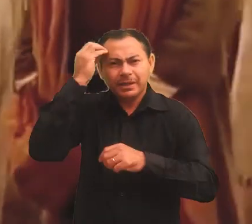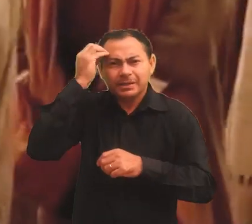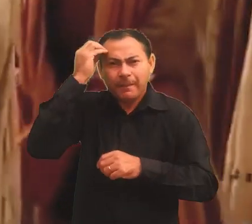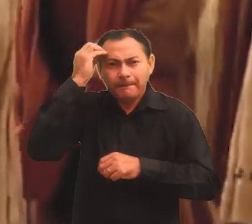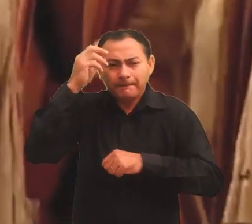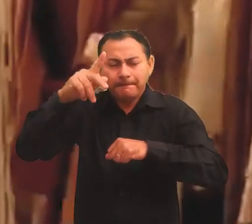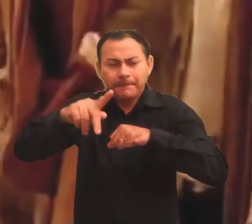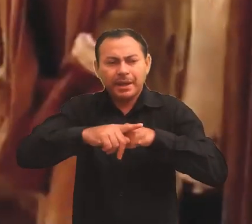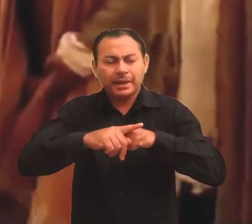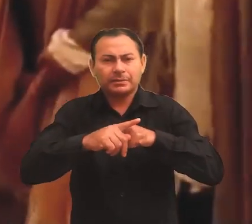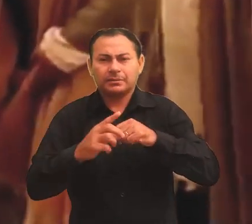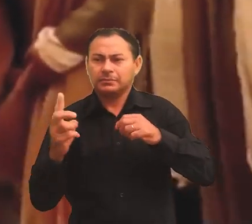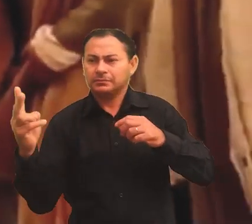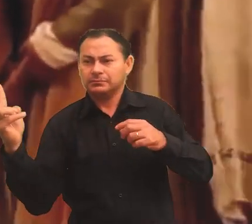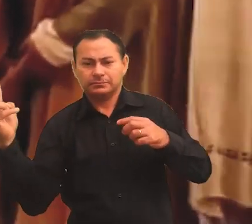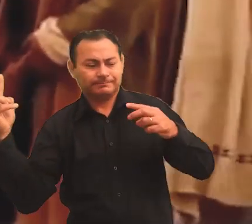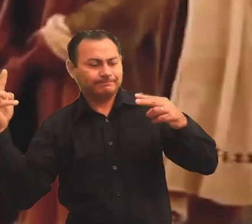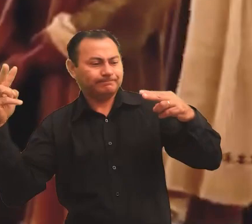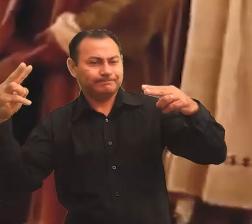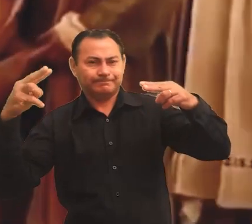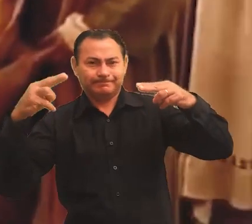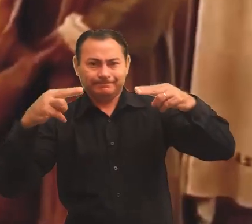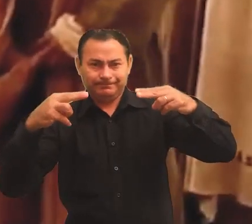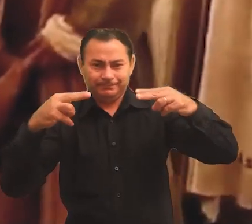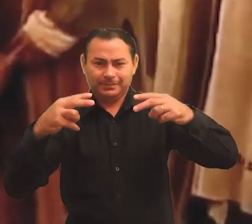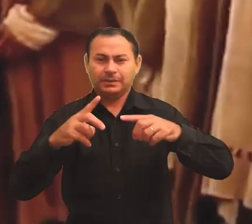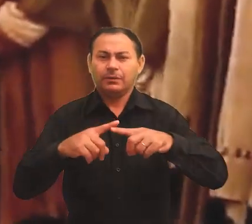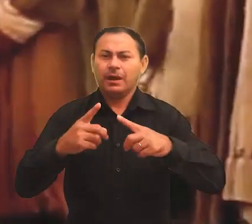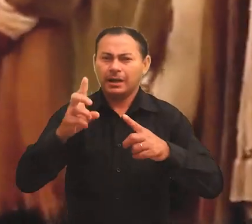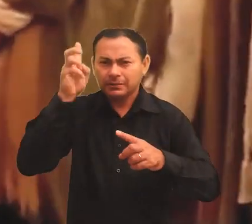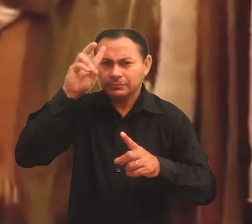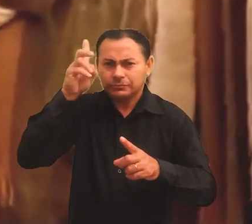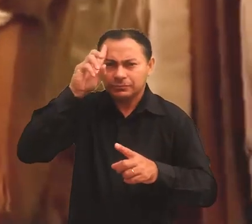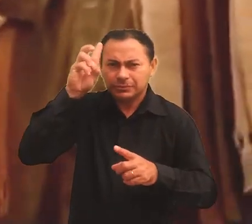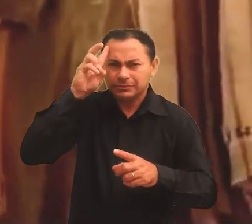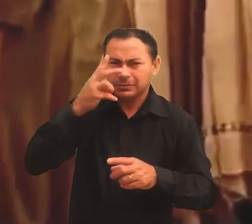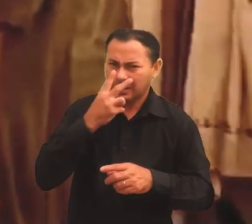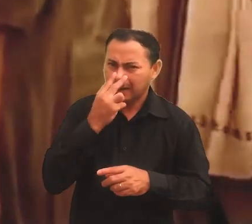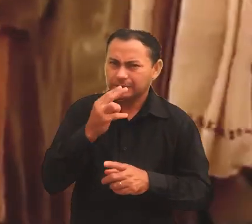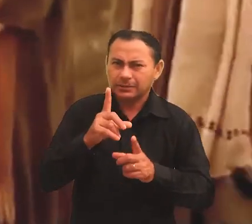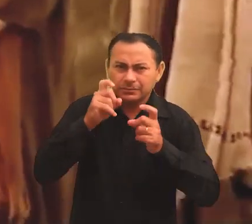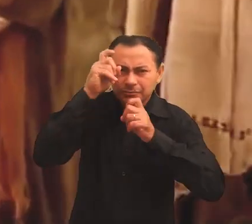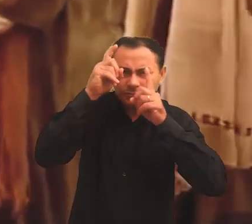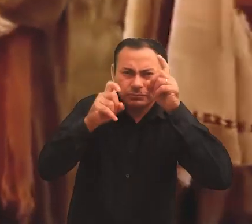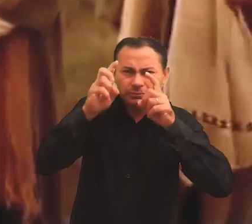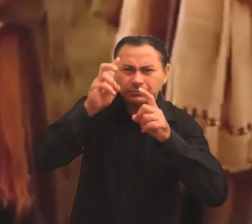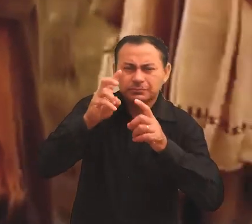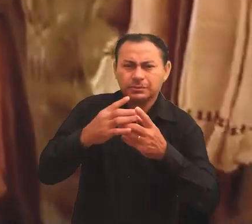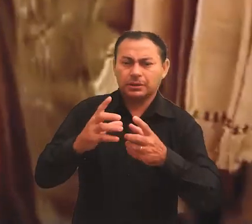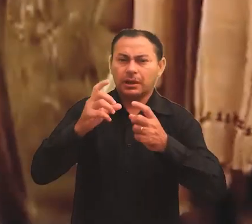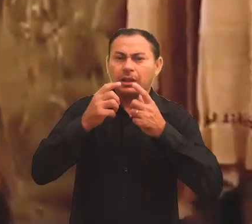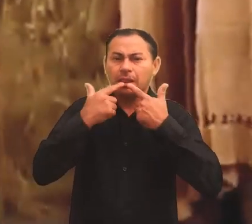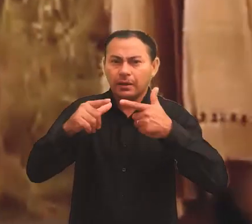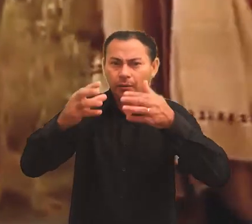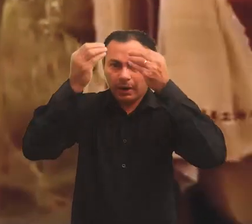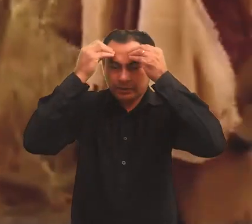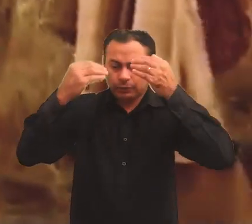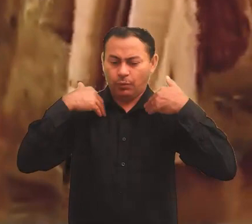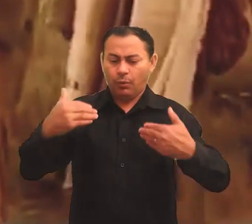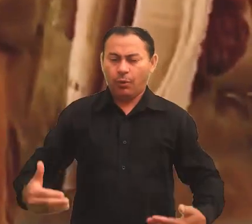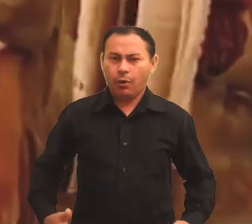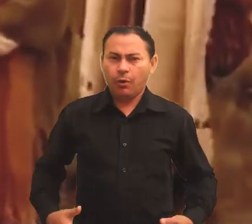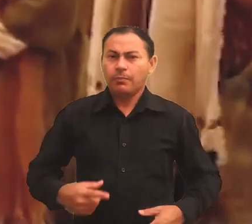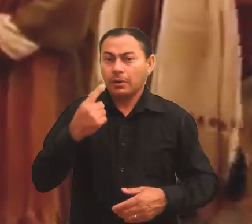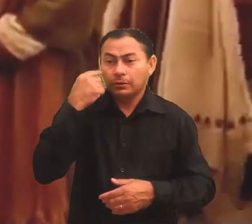se encontrando com os olhos de Jesus. Você não acha que através das expressões de Jesus, da sua linguagem corporal e dos seus